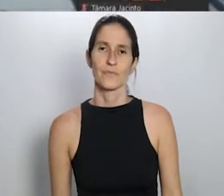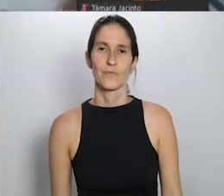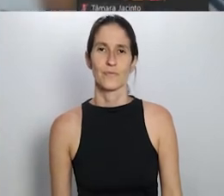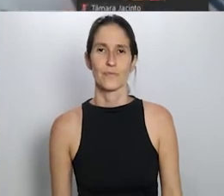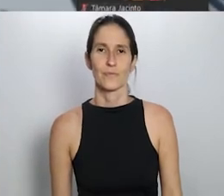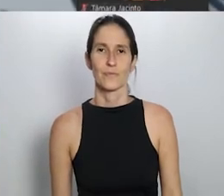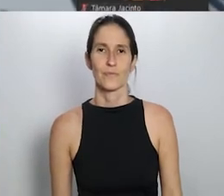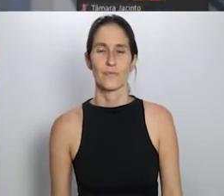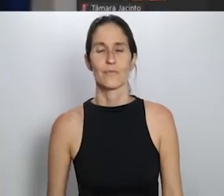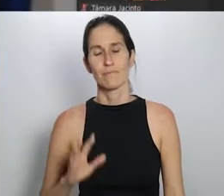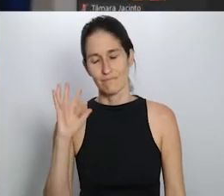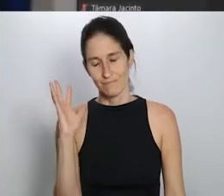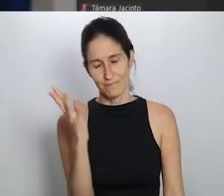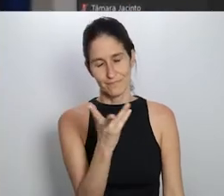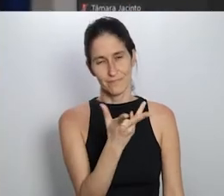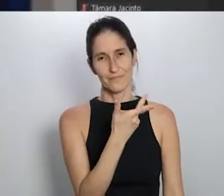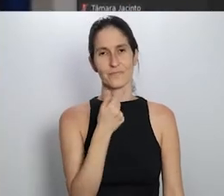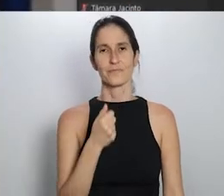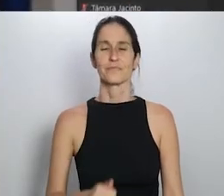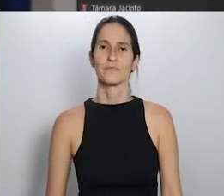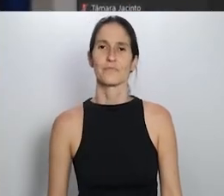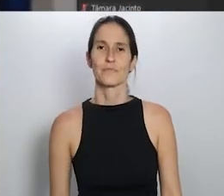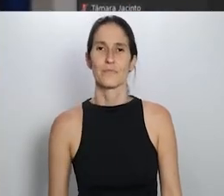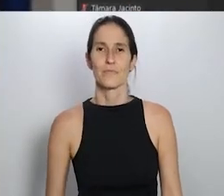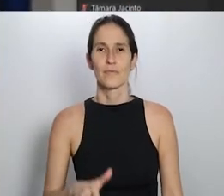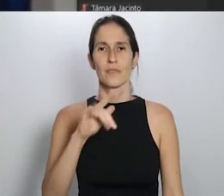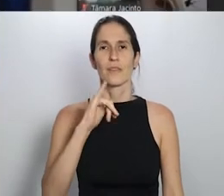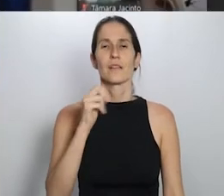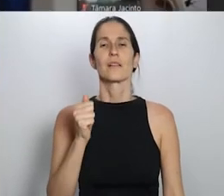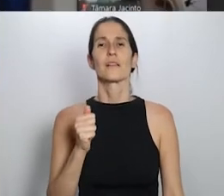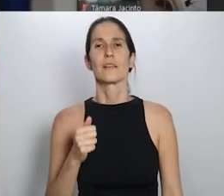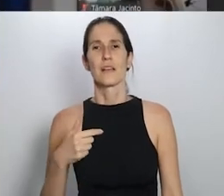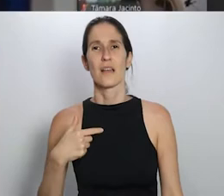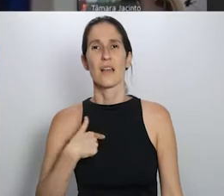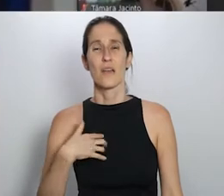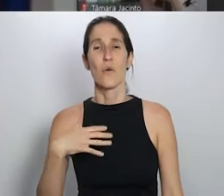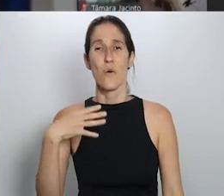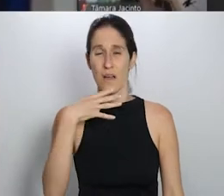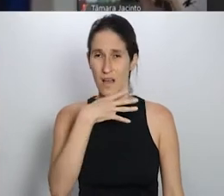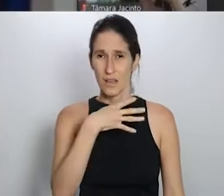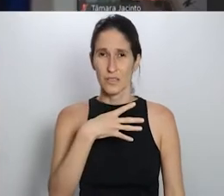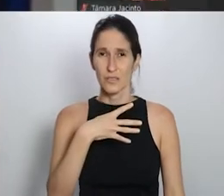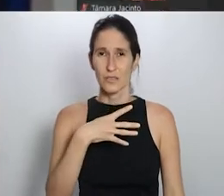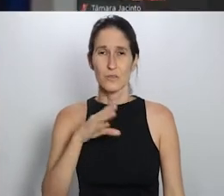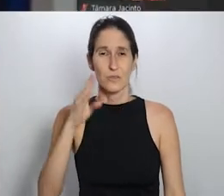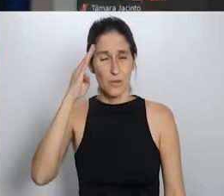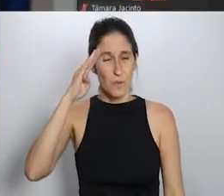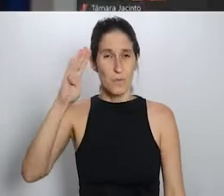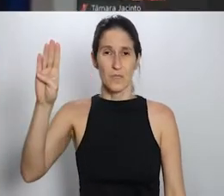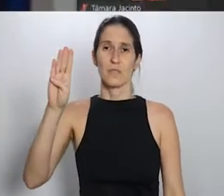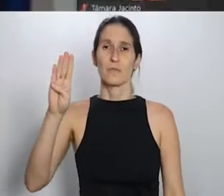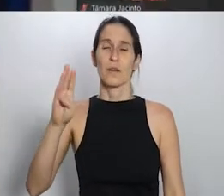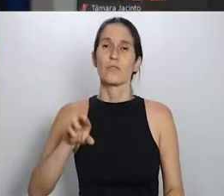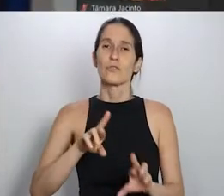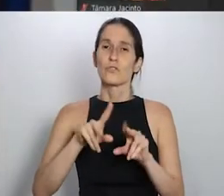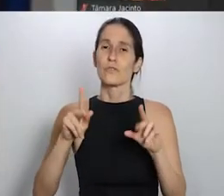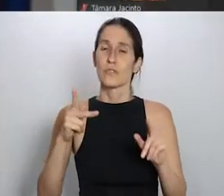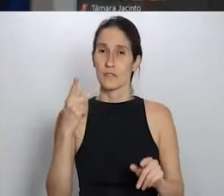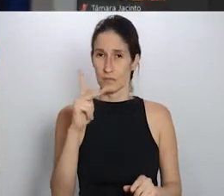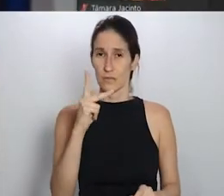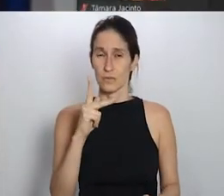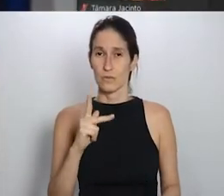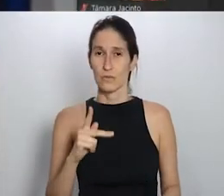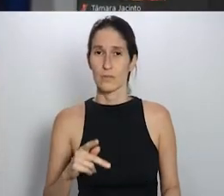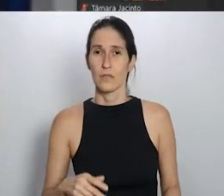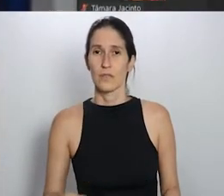Que maravilha. Lia, eu acho que um dos principais, uma das principais diferenças, ou vamos